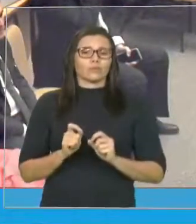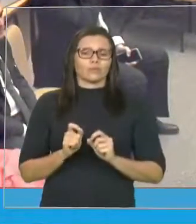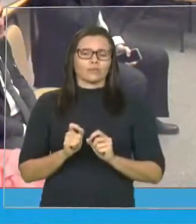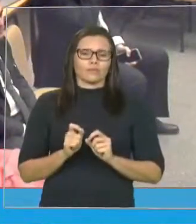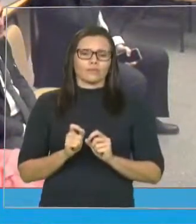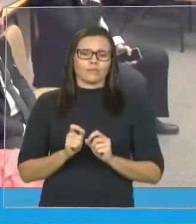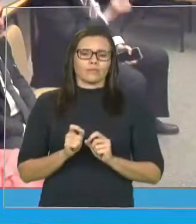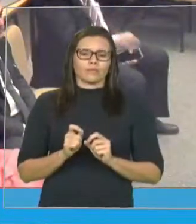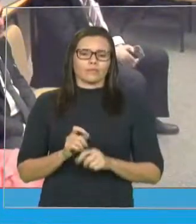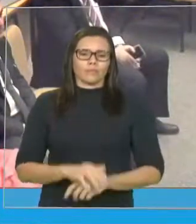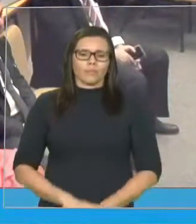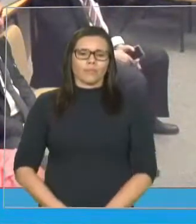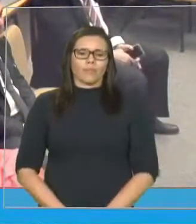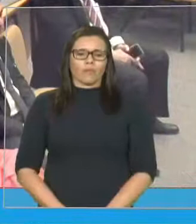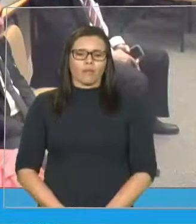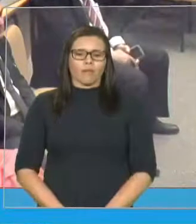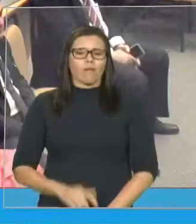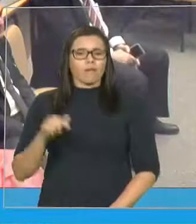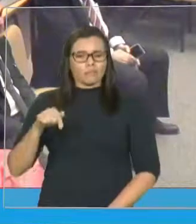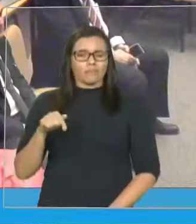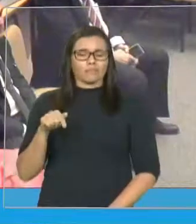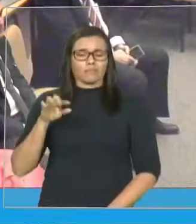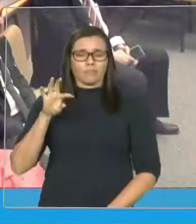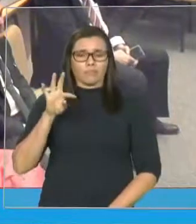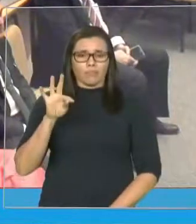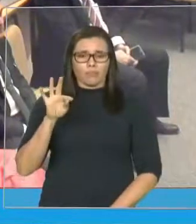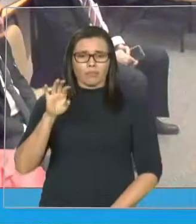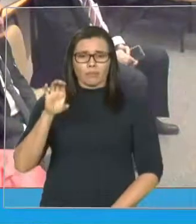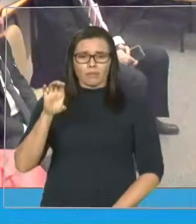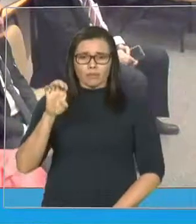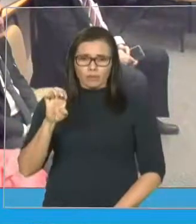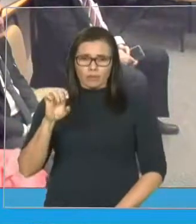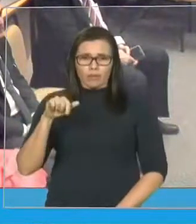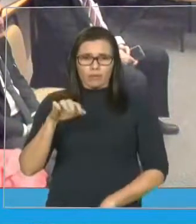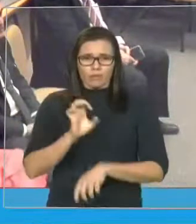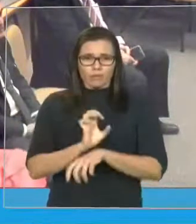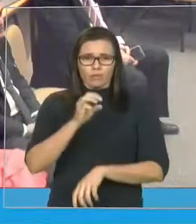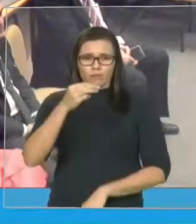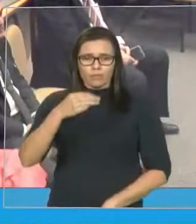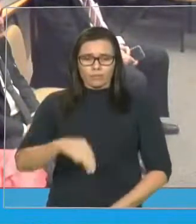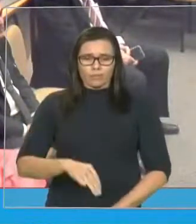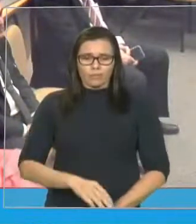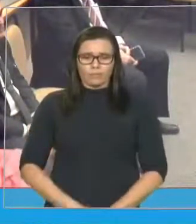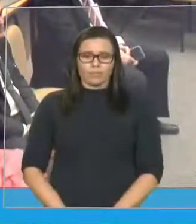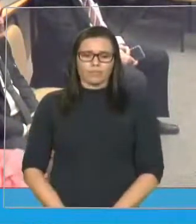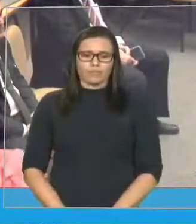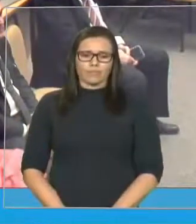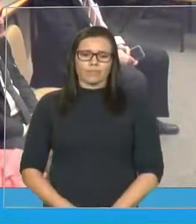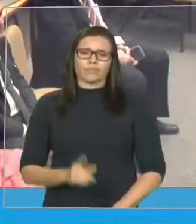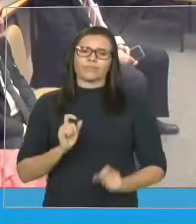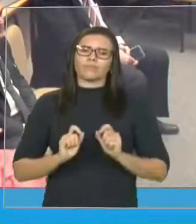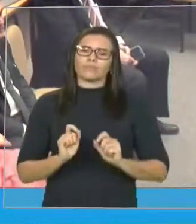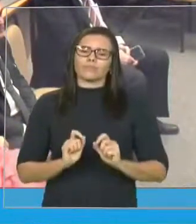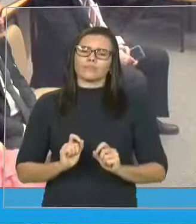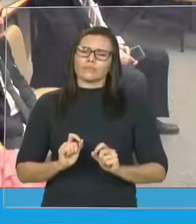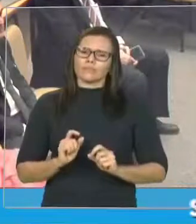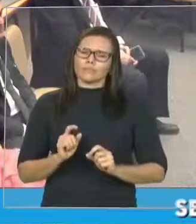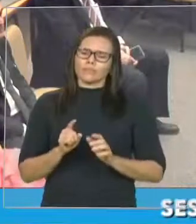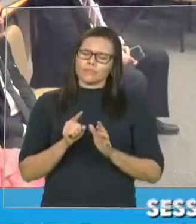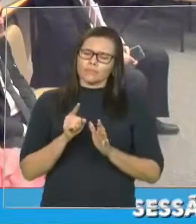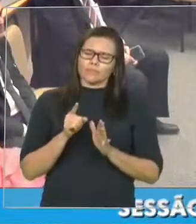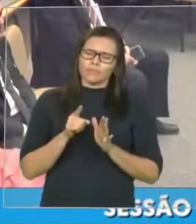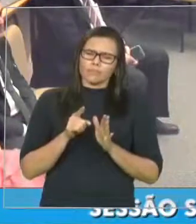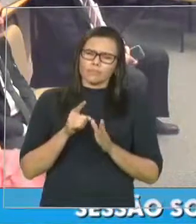Na esfera do TCE maranhense, o movimento parte do fortalecimento interno para uma atuação externa